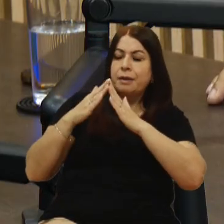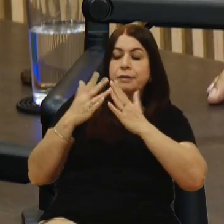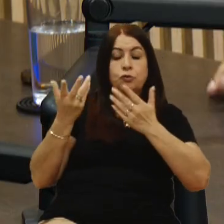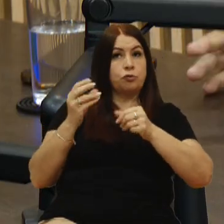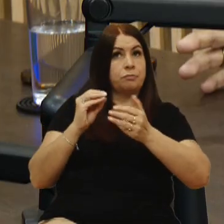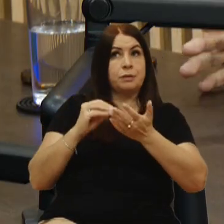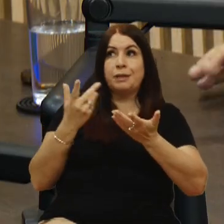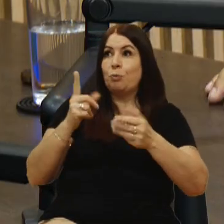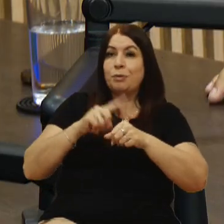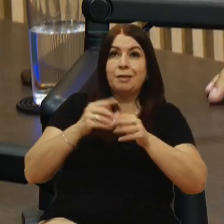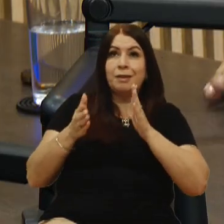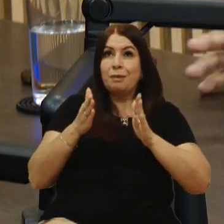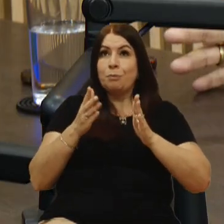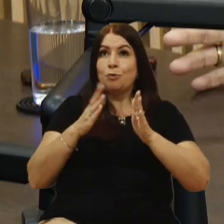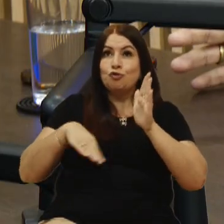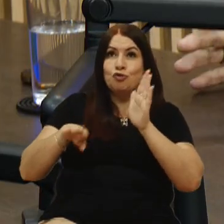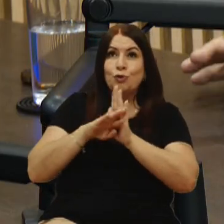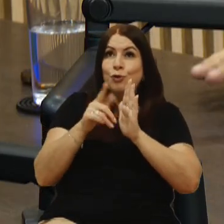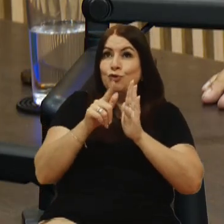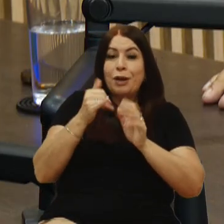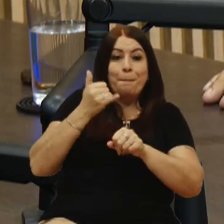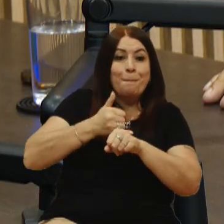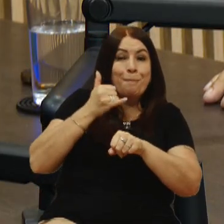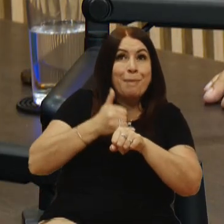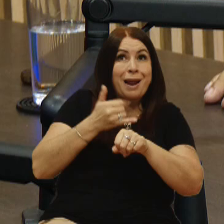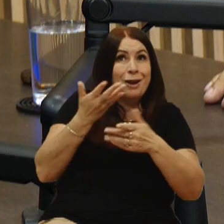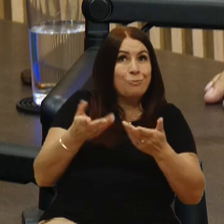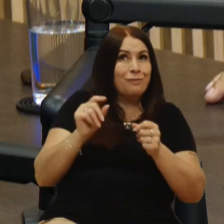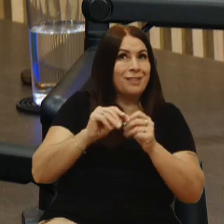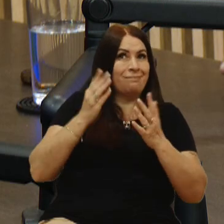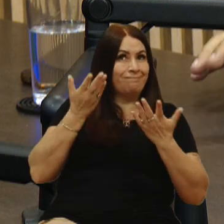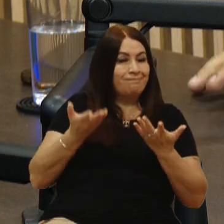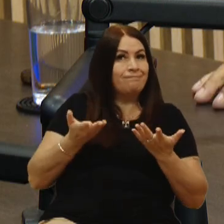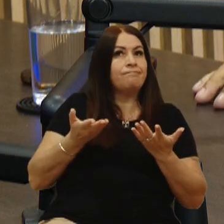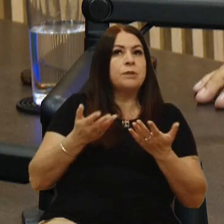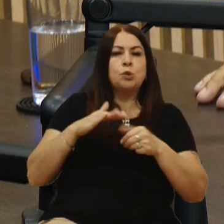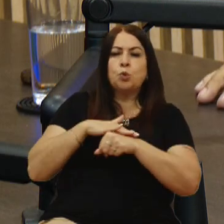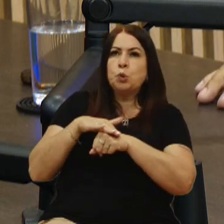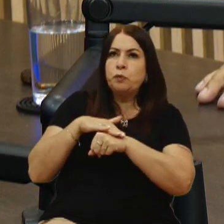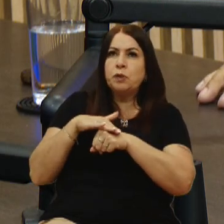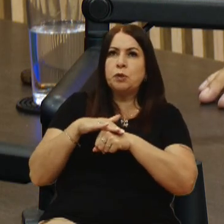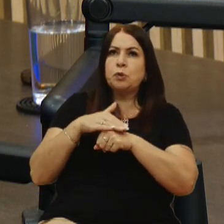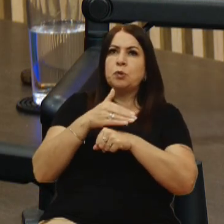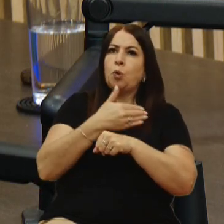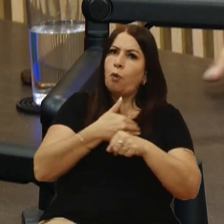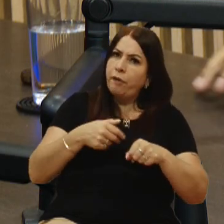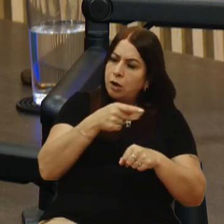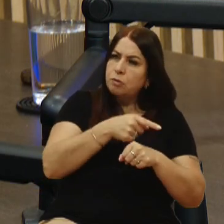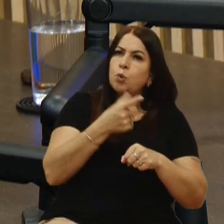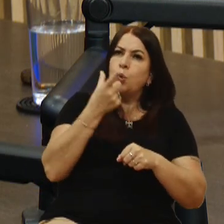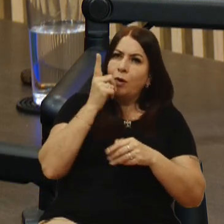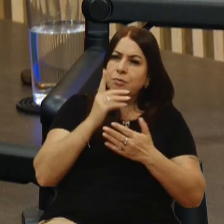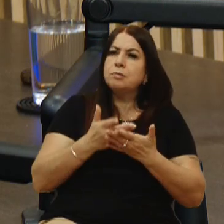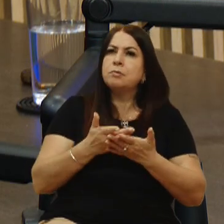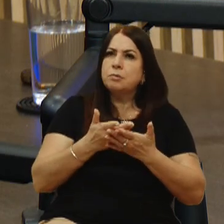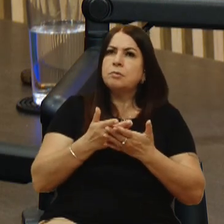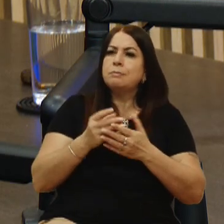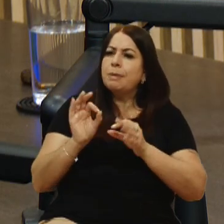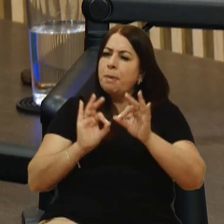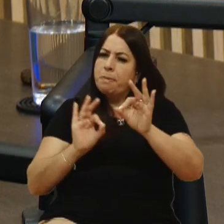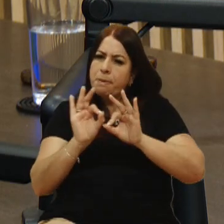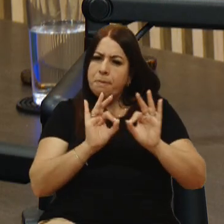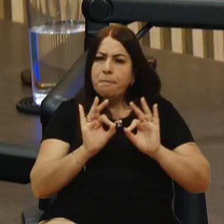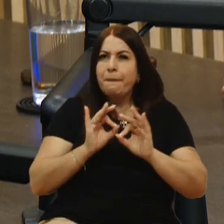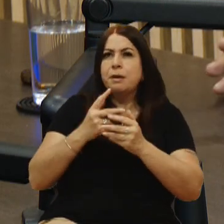que a gente não, quando a gente chegou, a gente não tinha prego para pregar, então a gente conversou com o governo e a gente conseguiu ajeitar as